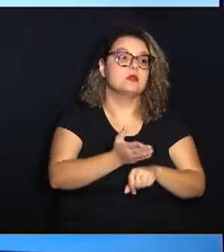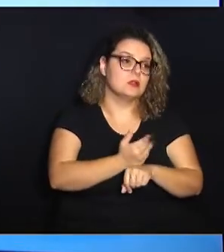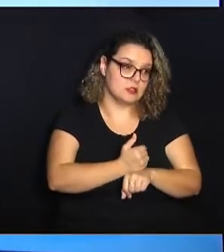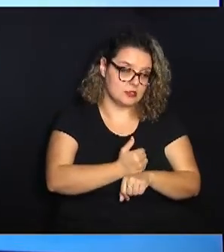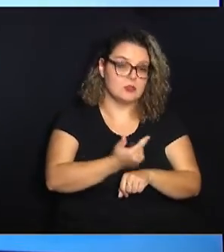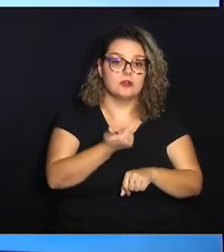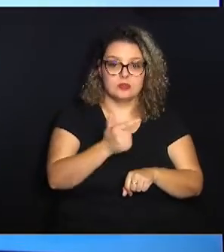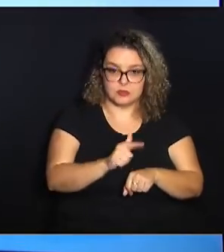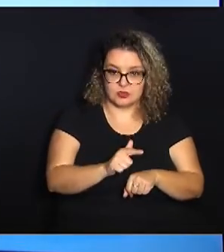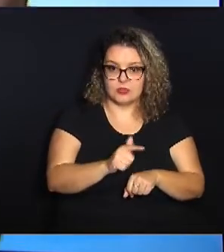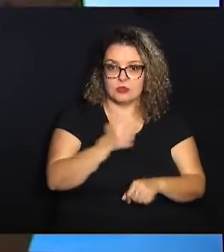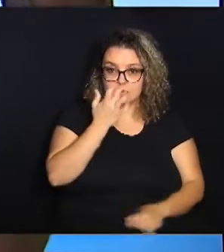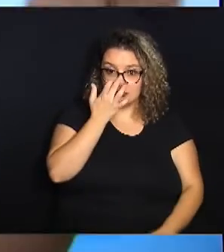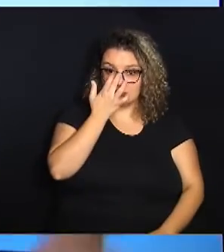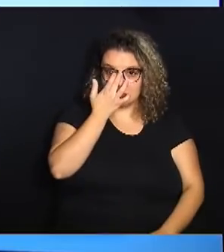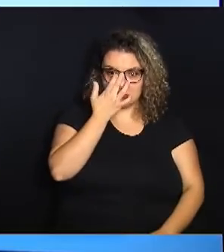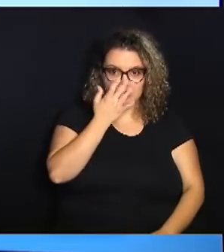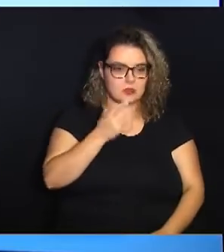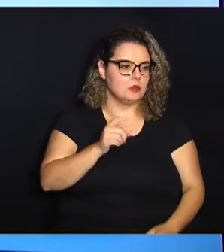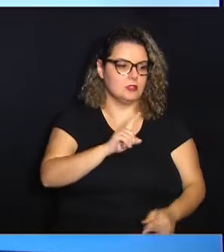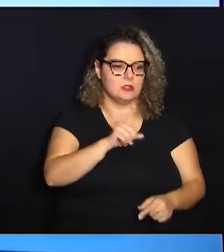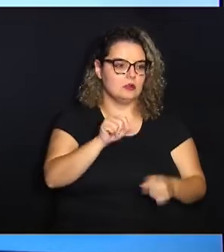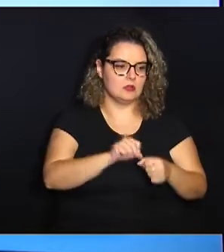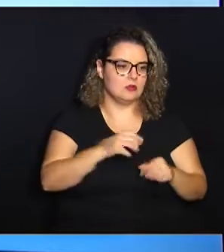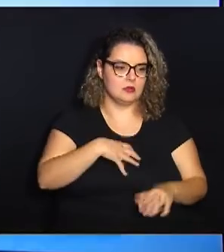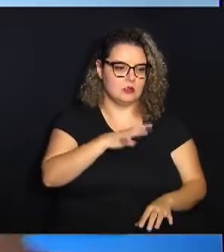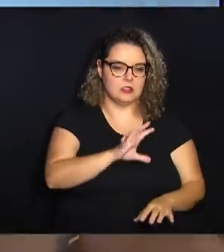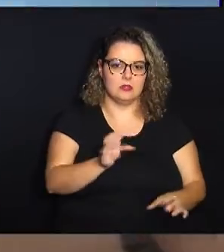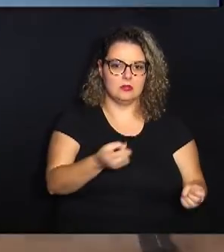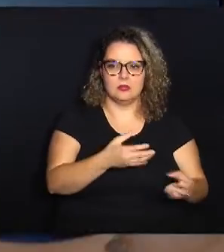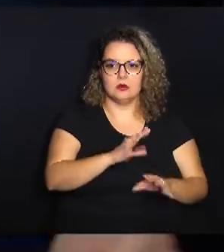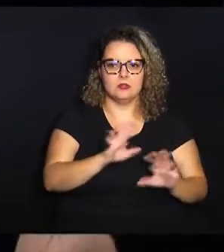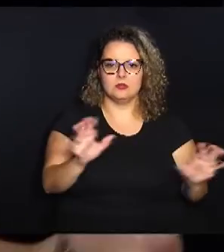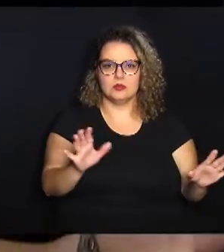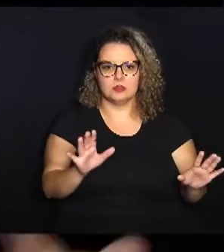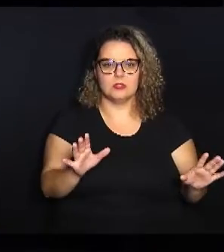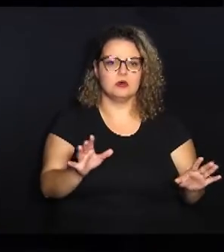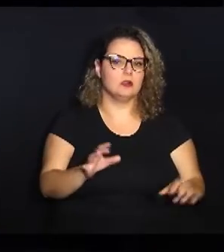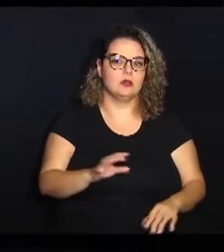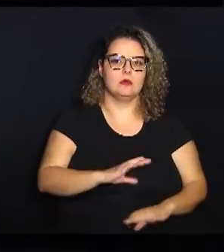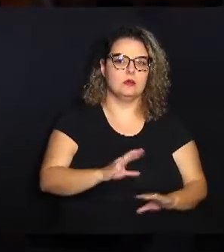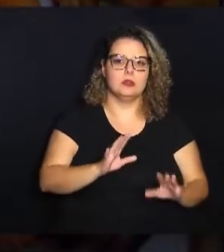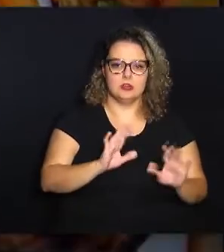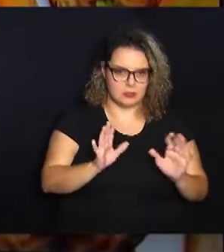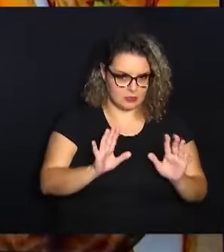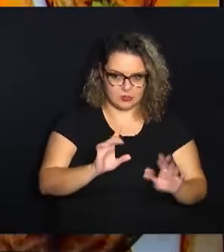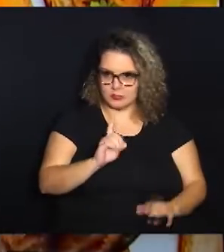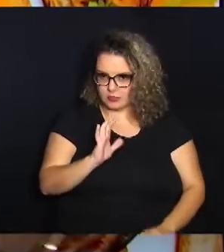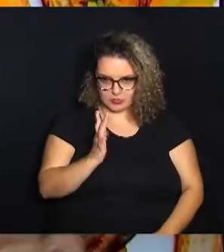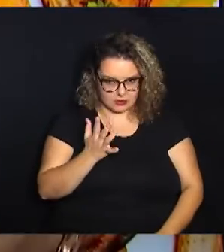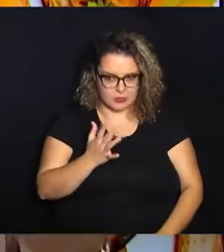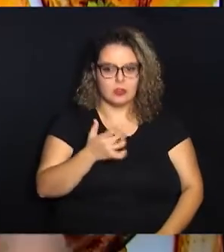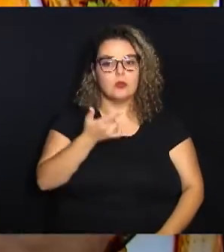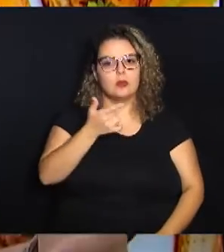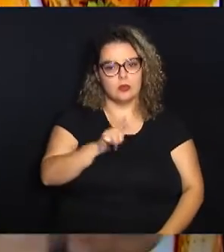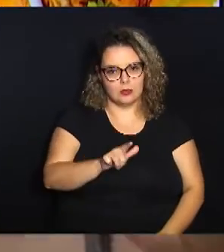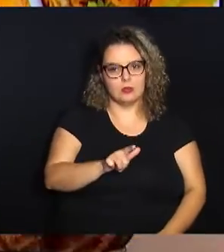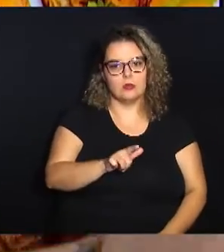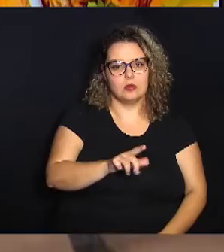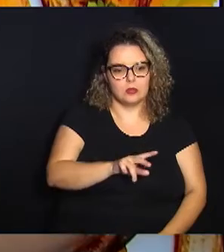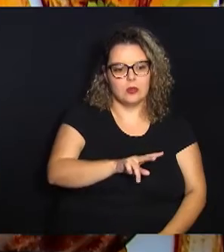tá? A gente não foi assim, olha, a partir de agora não faço mais inovação, acabou, chega de pesquisa. Isso não aconteceu. Foi